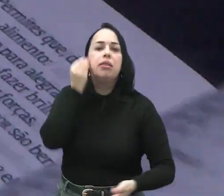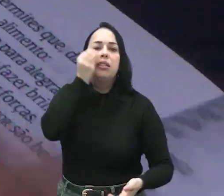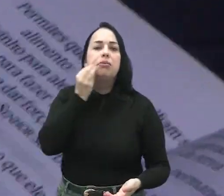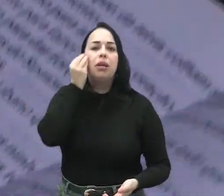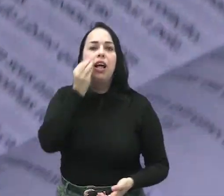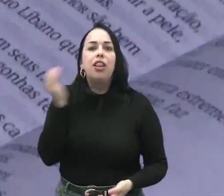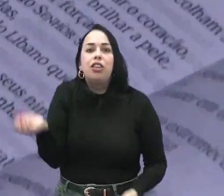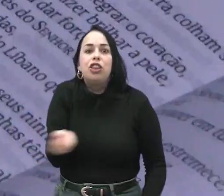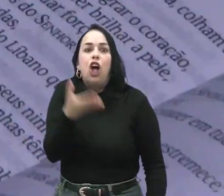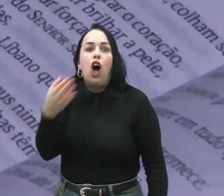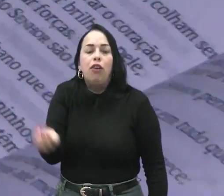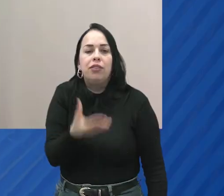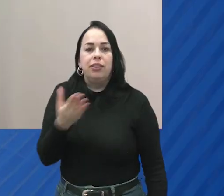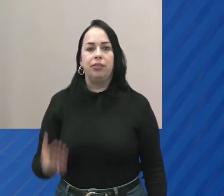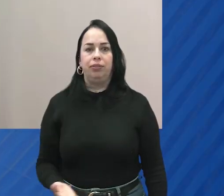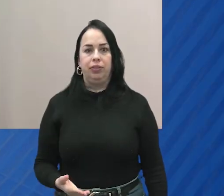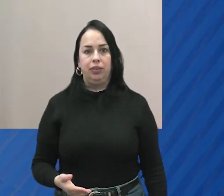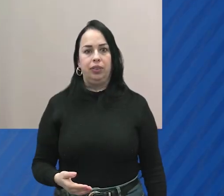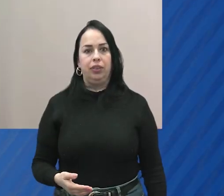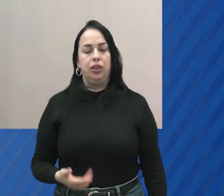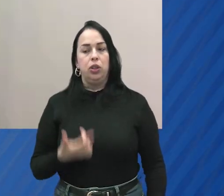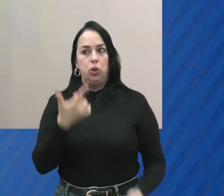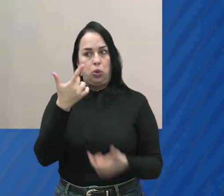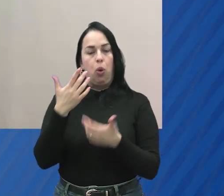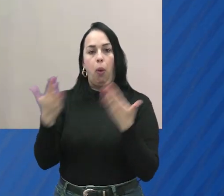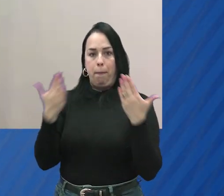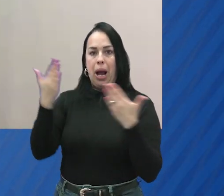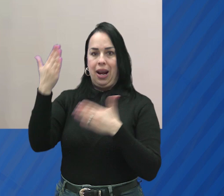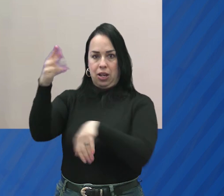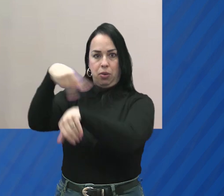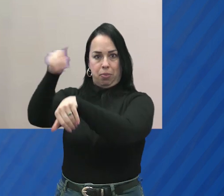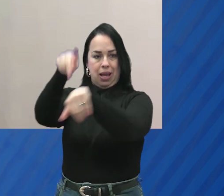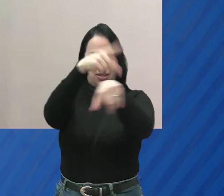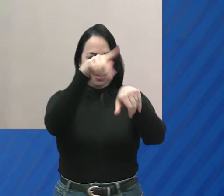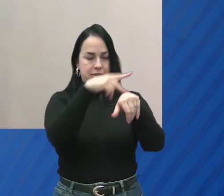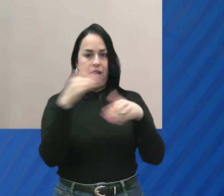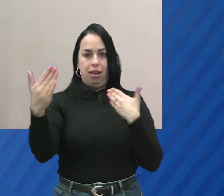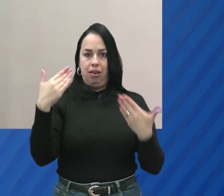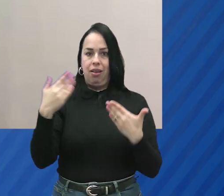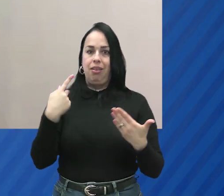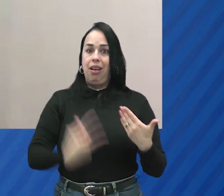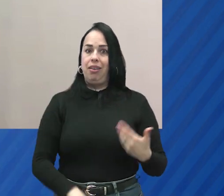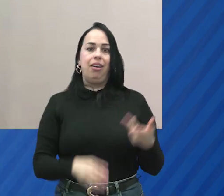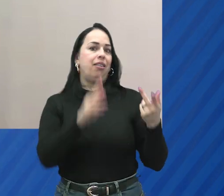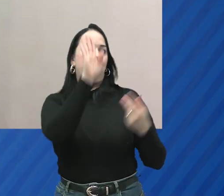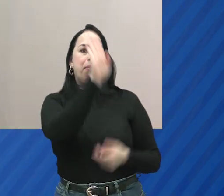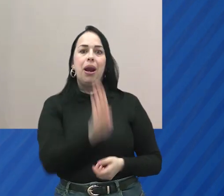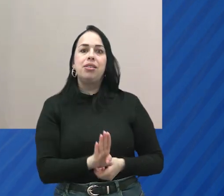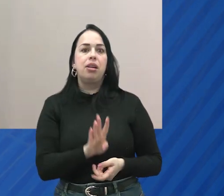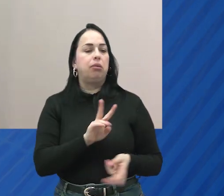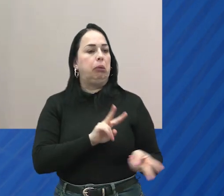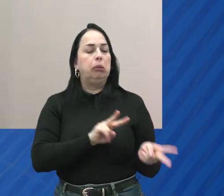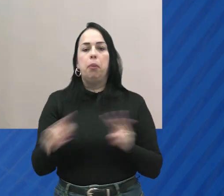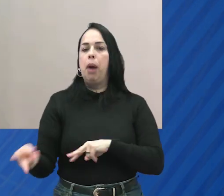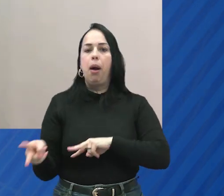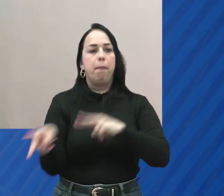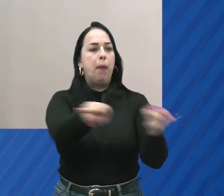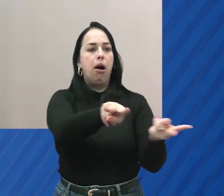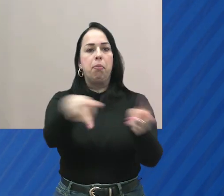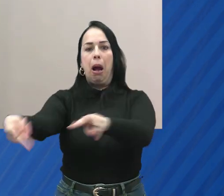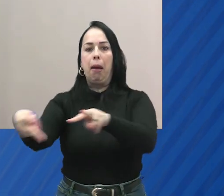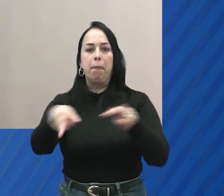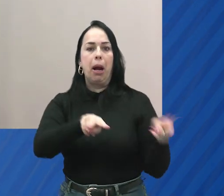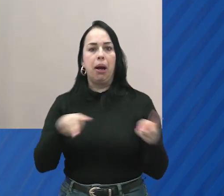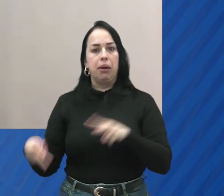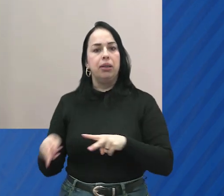vivência espiritual das pessoas. Ao contrário da maioria dos outros países, no Brasil nós temos um trânsito religioso muito